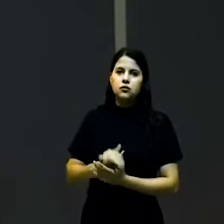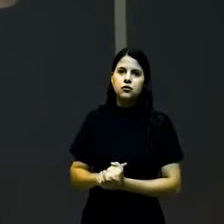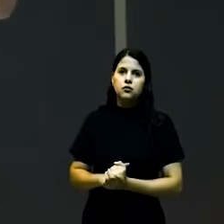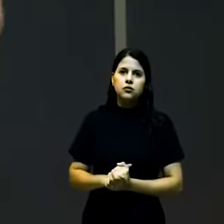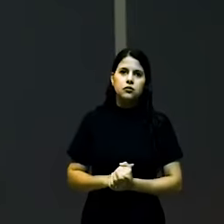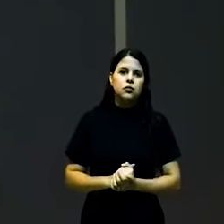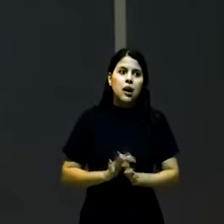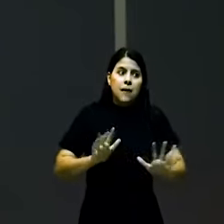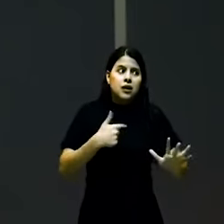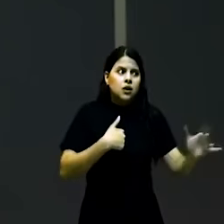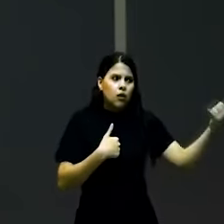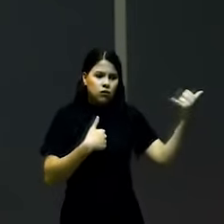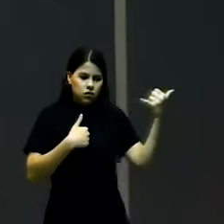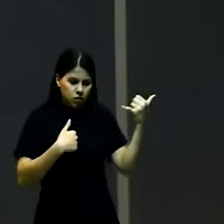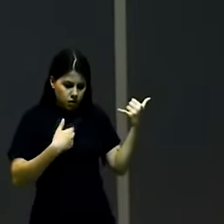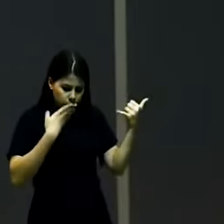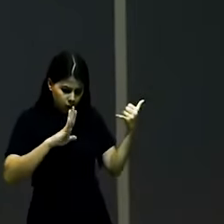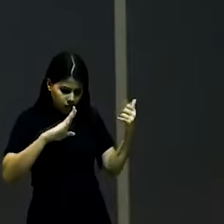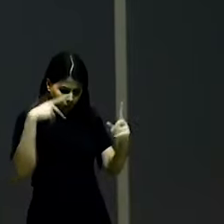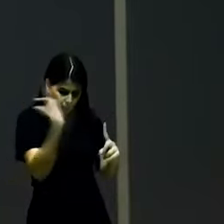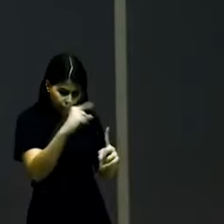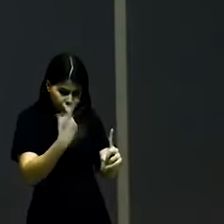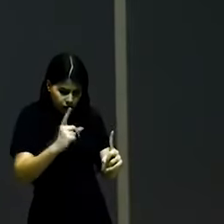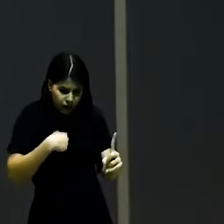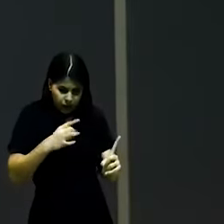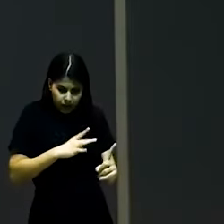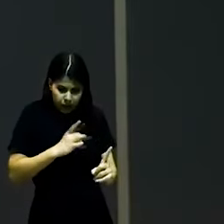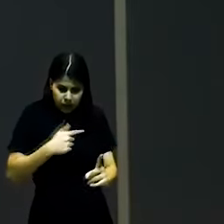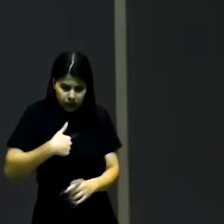Mas aquilo me causou medo e eu fugi.